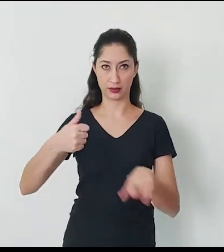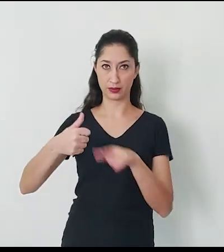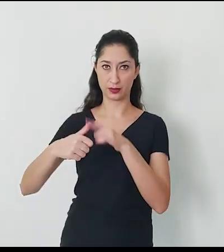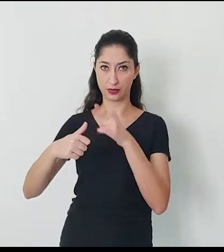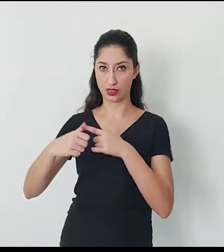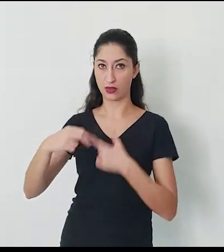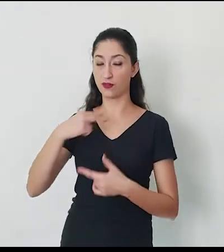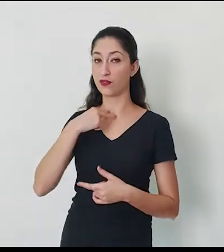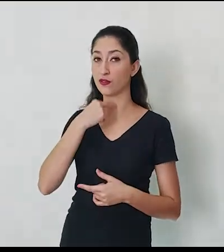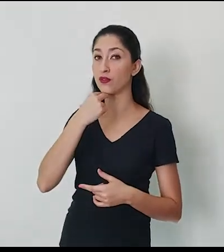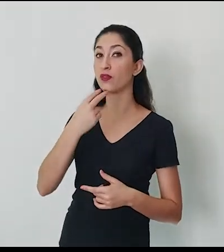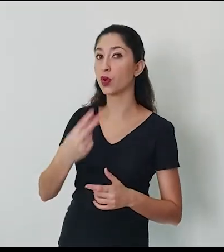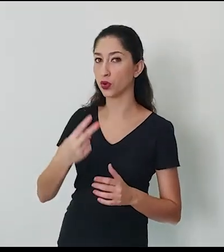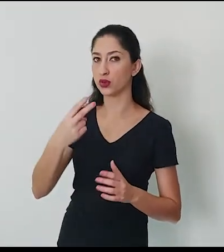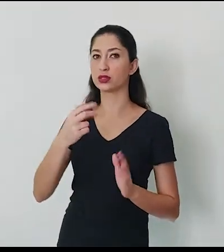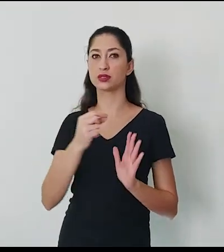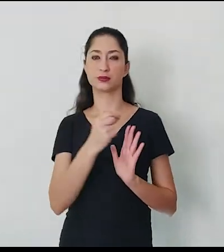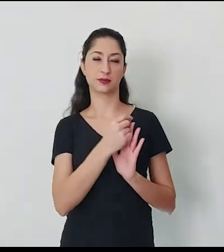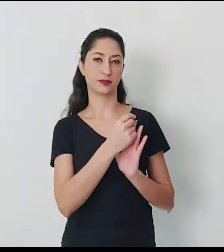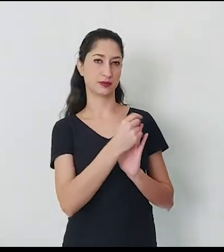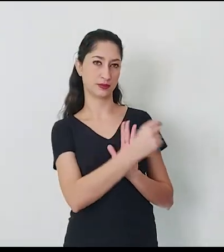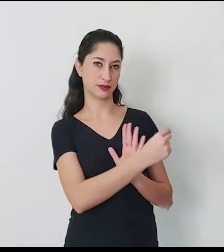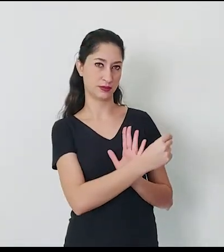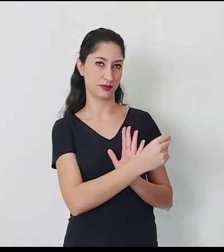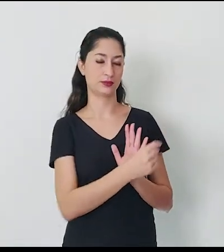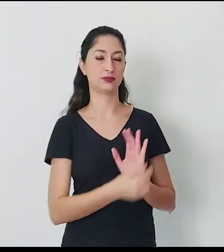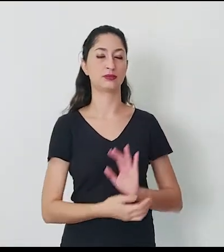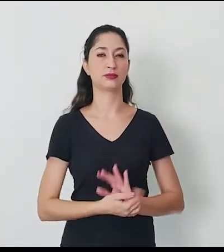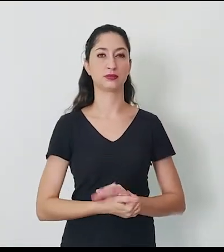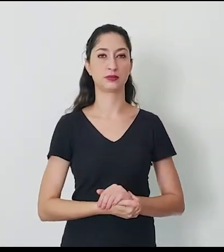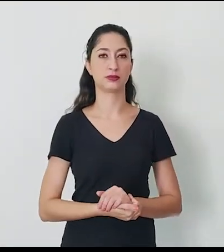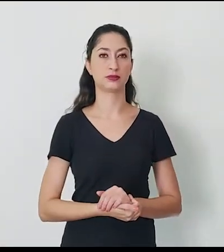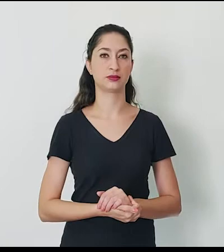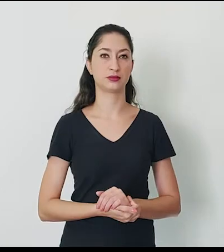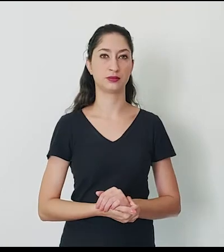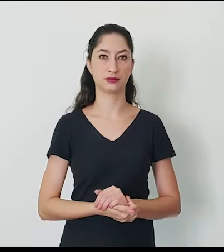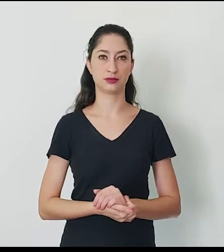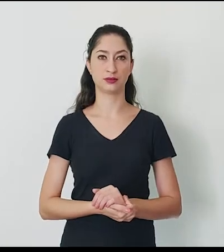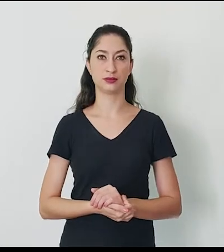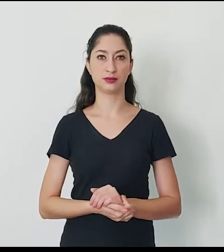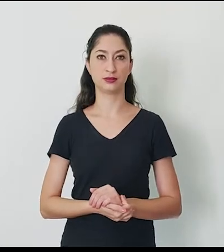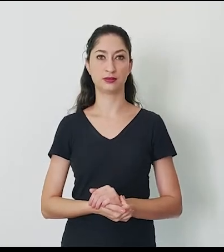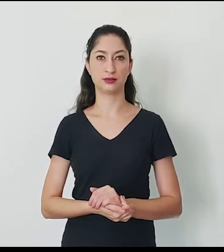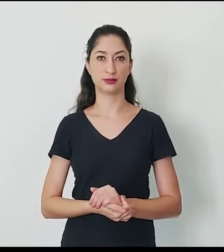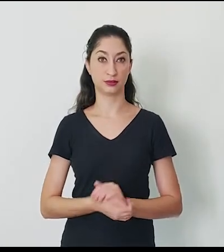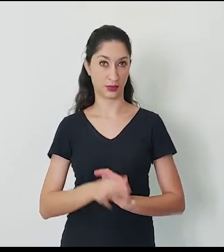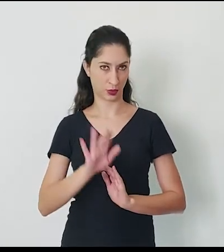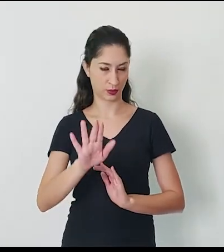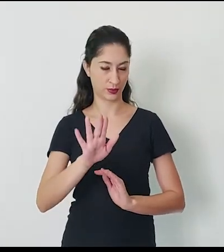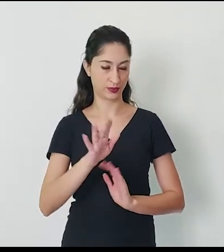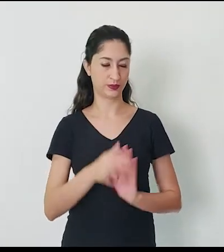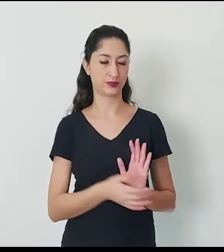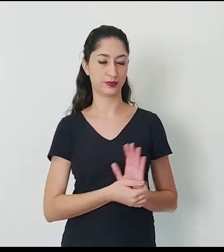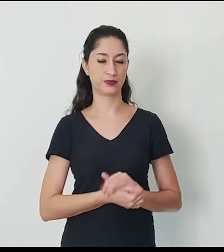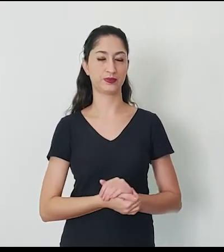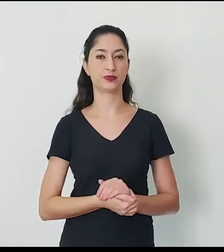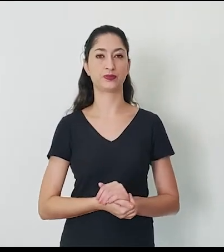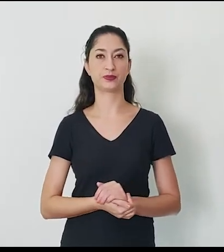Então, compreender essa questão da nossa voz, né? E compreender também...